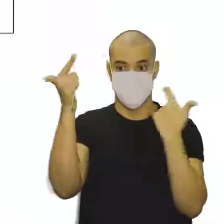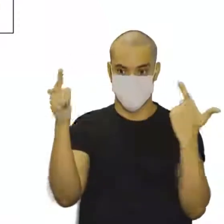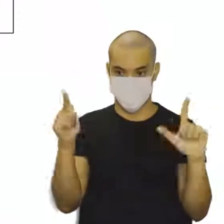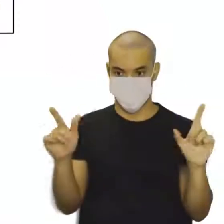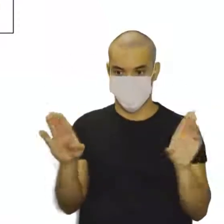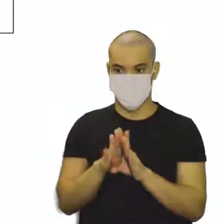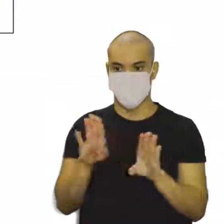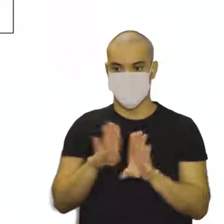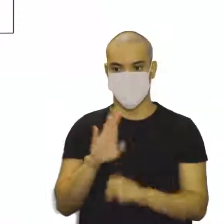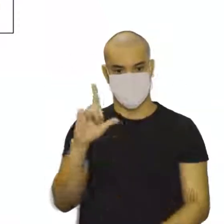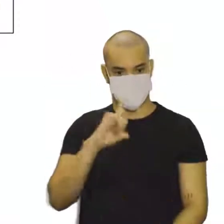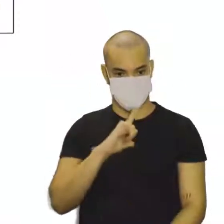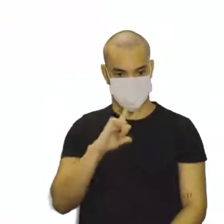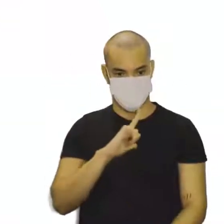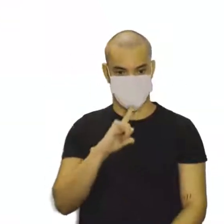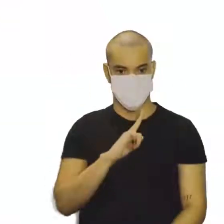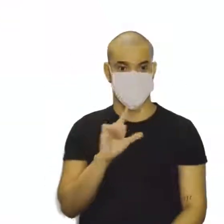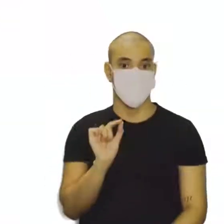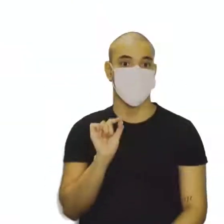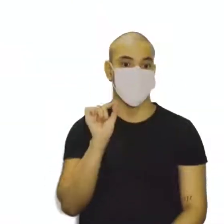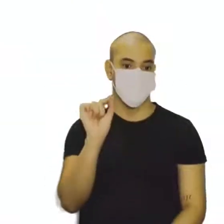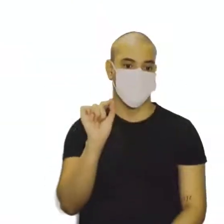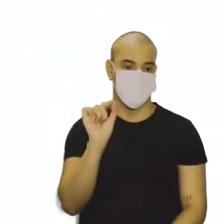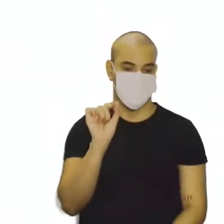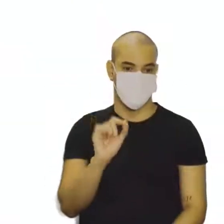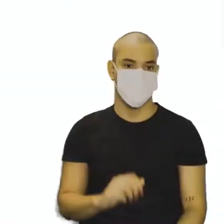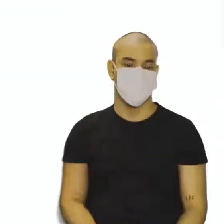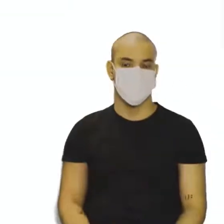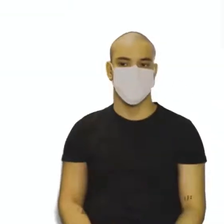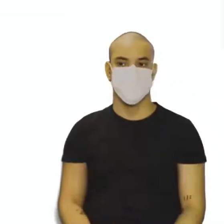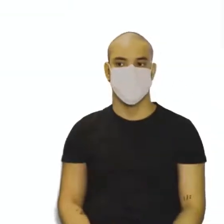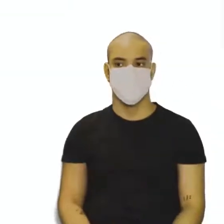aplicações que a gente tem também aqui, olha só.